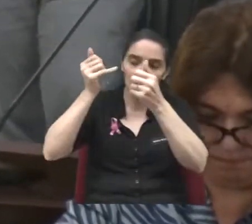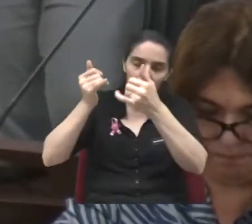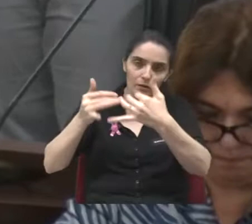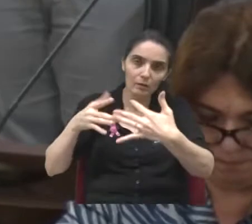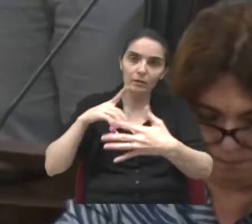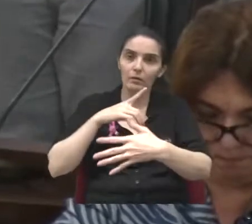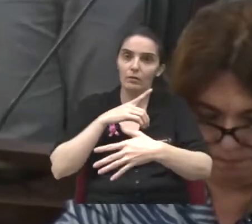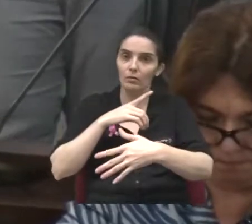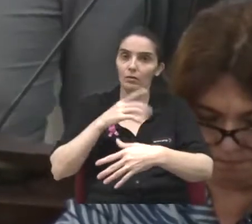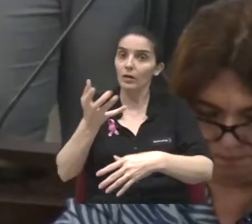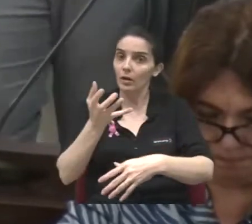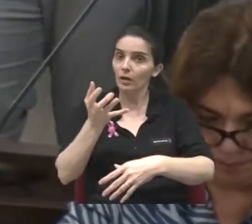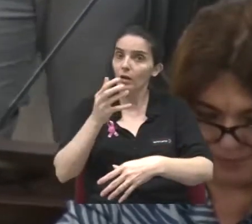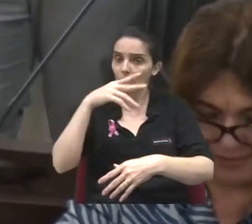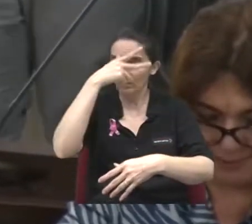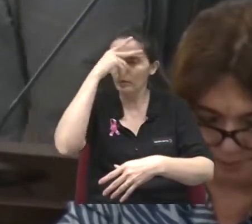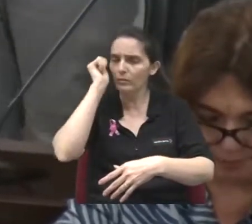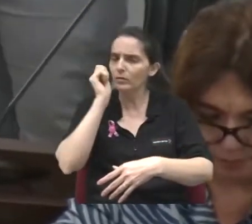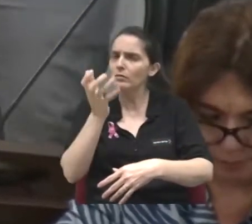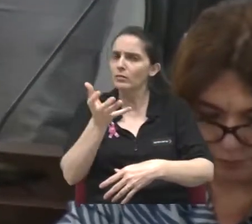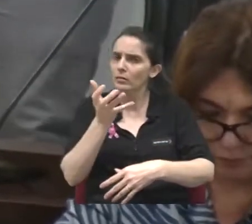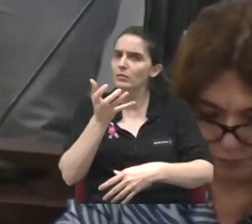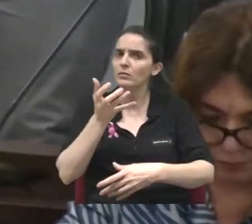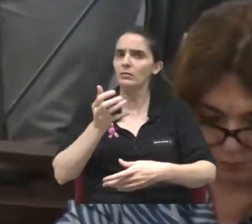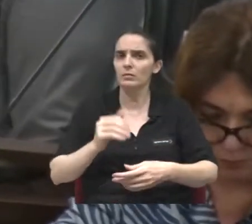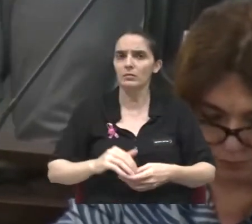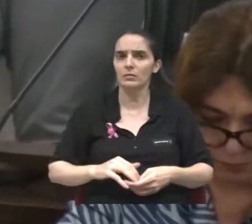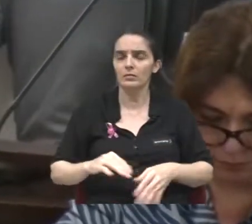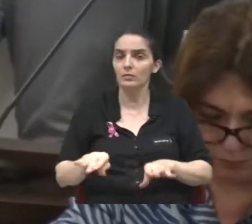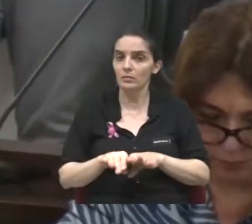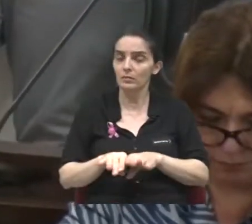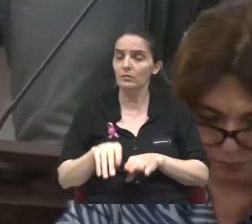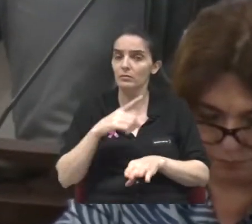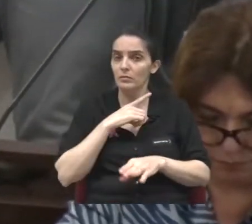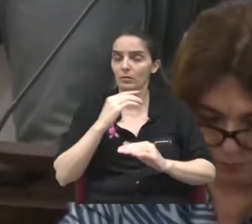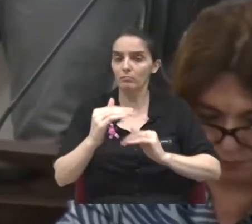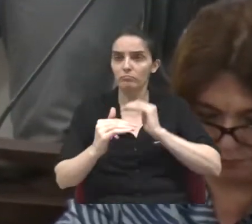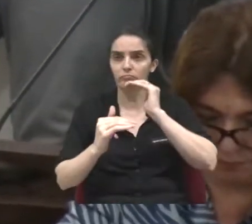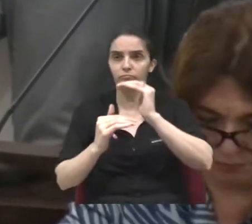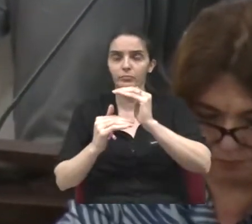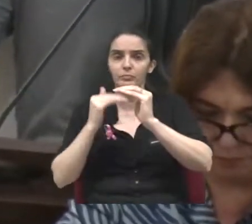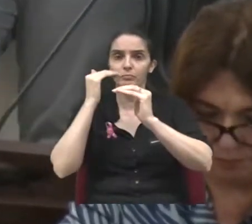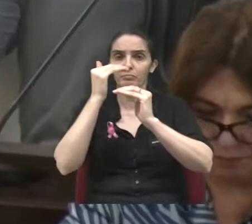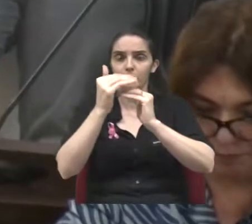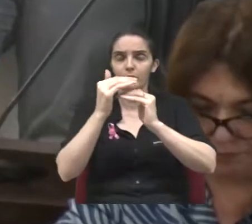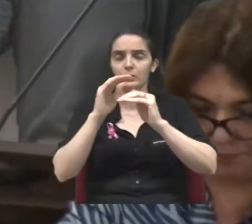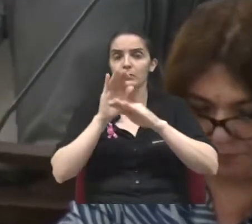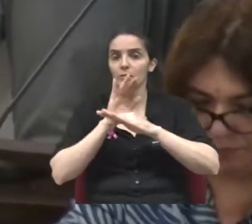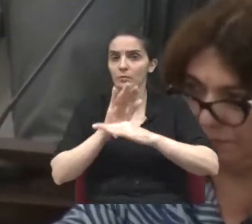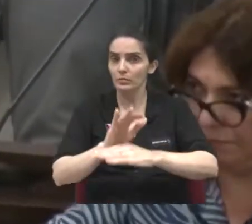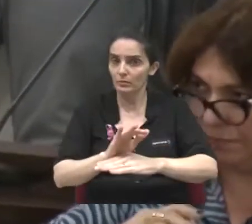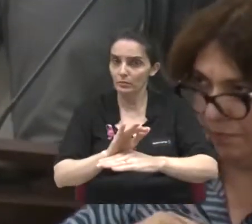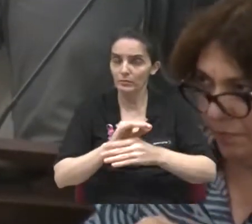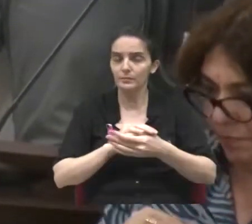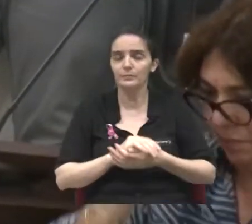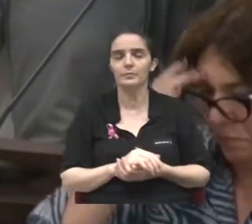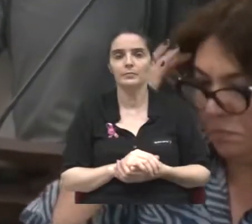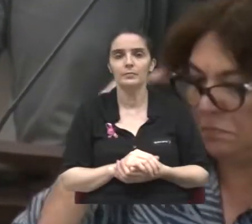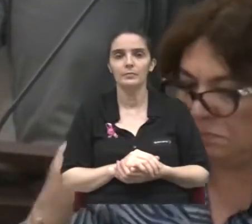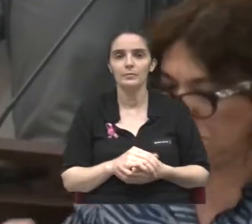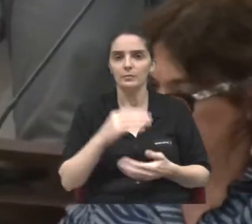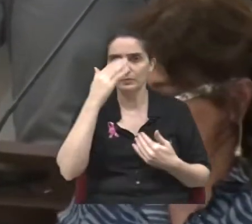municipal nessa questão e há um avanço muito grande nessa tratativa pelo governo atual aqui no município de Limeira. Obrigado, senhor